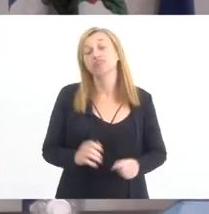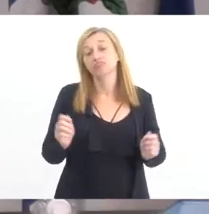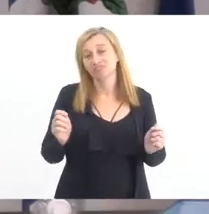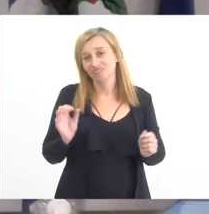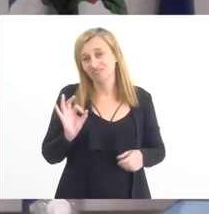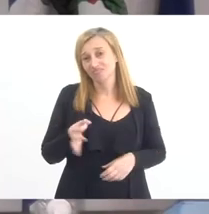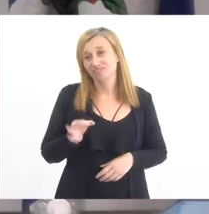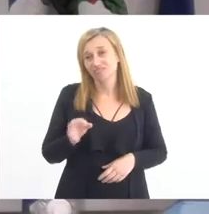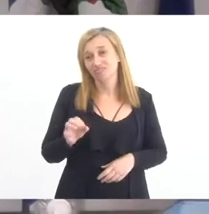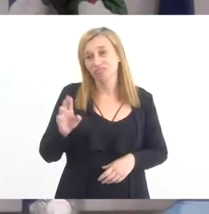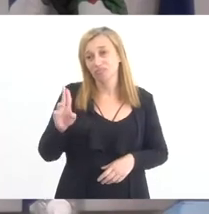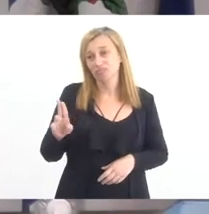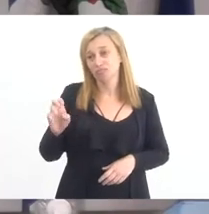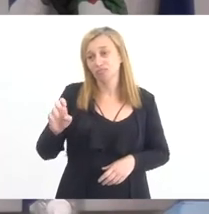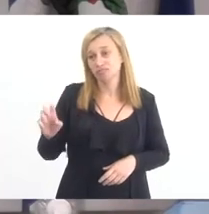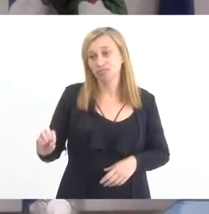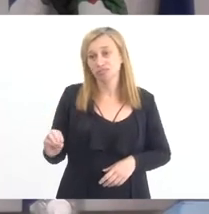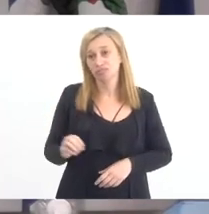possivelmente, ao êxodo,